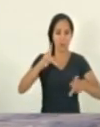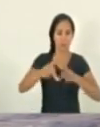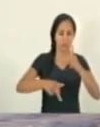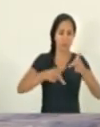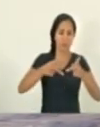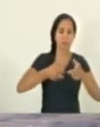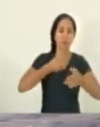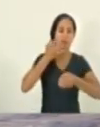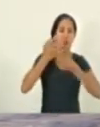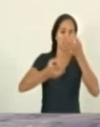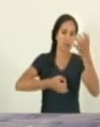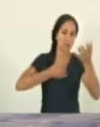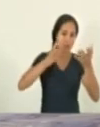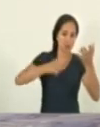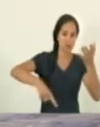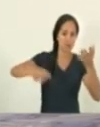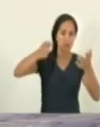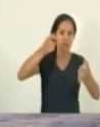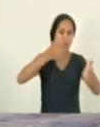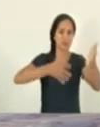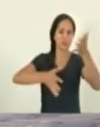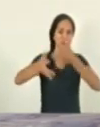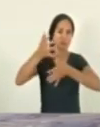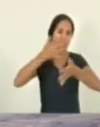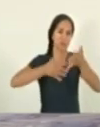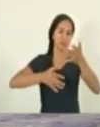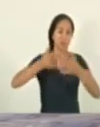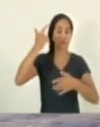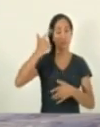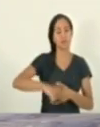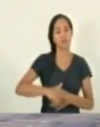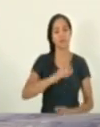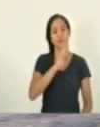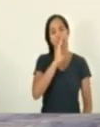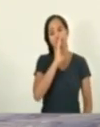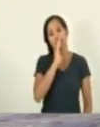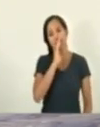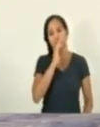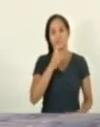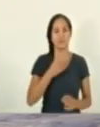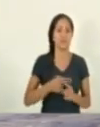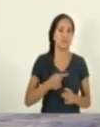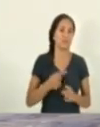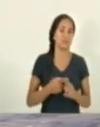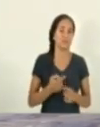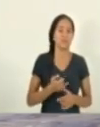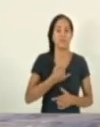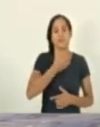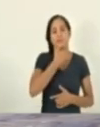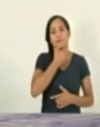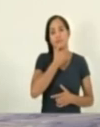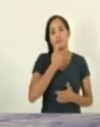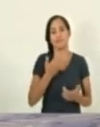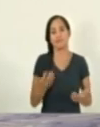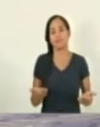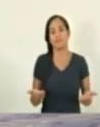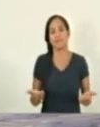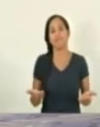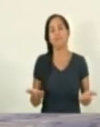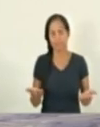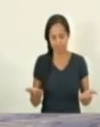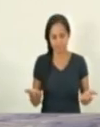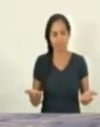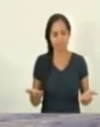falar, infelizmente, nós vamos ficar quase calados, porque, infelizmente,